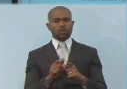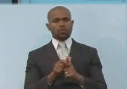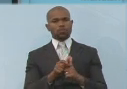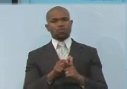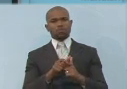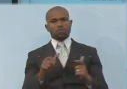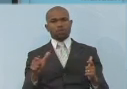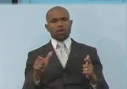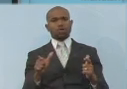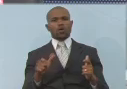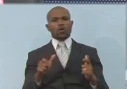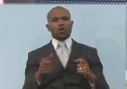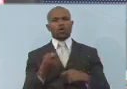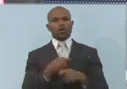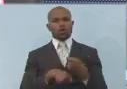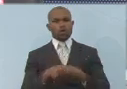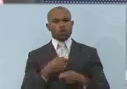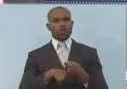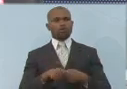com maior economicidade possível.